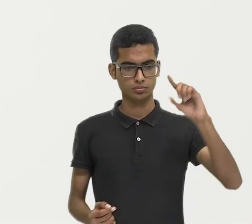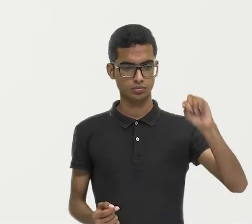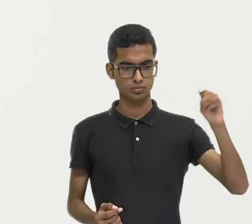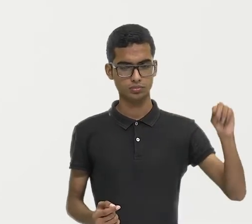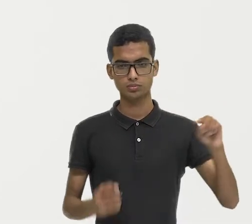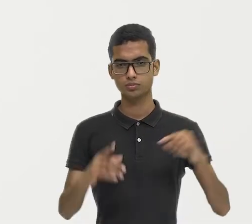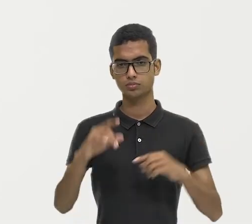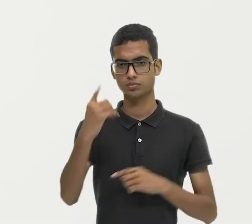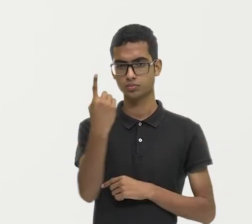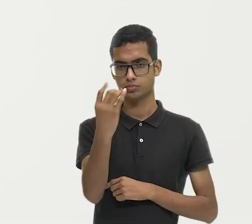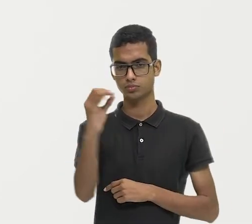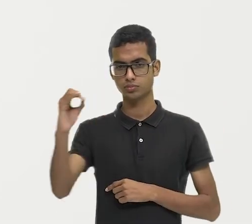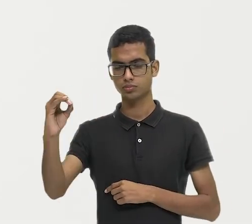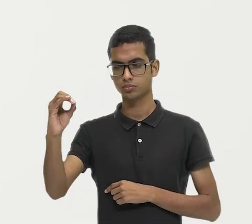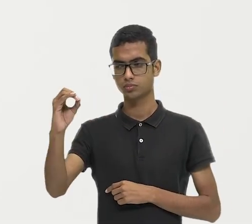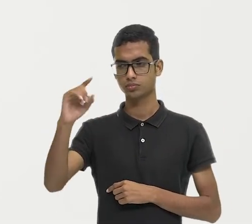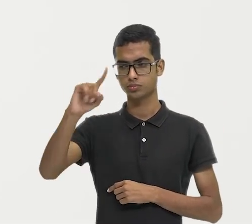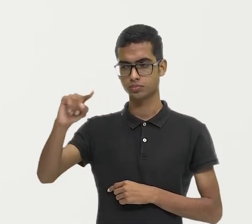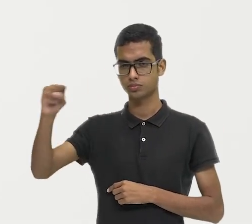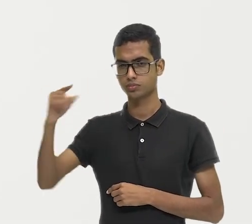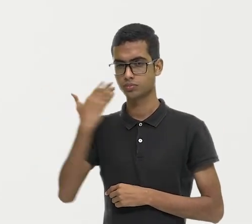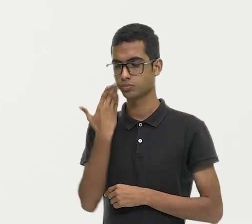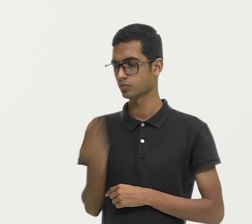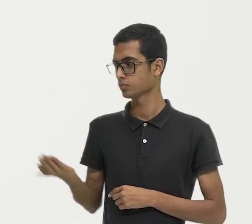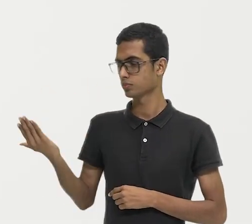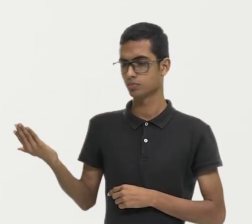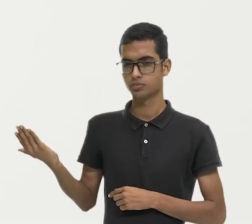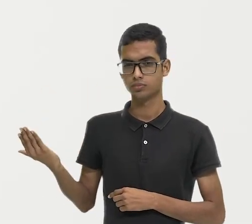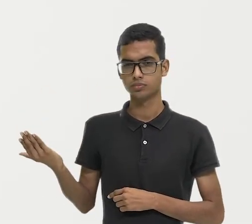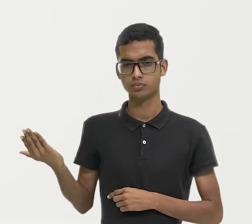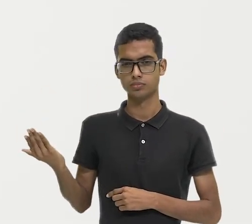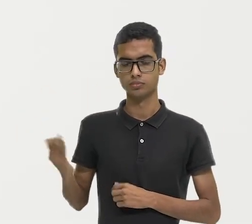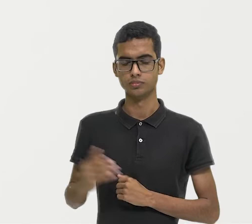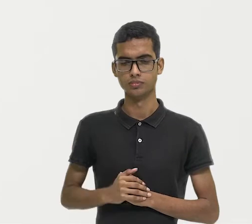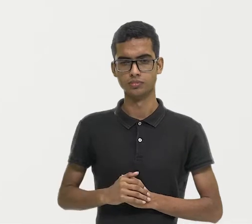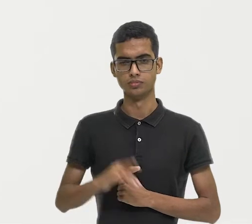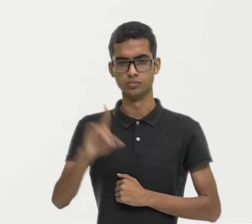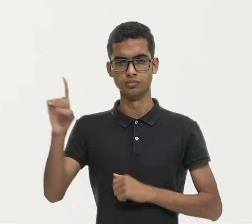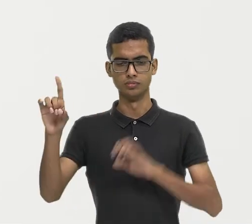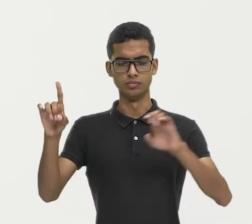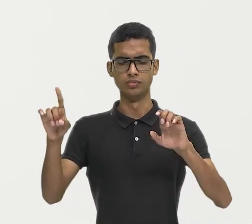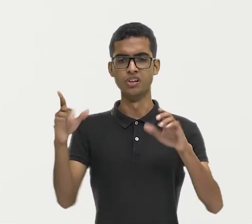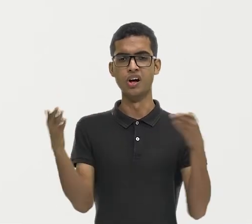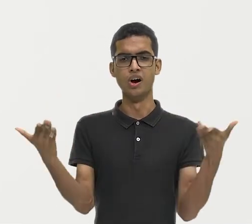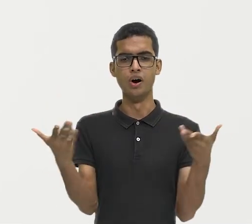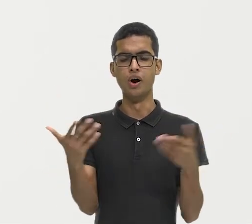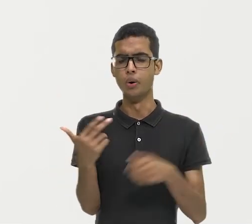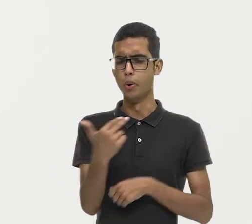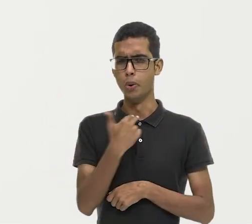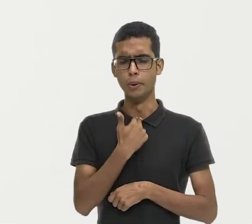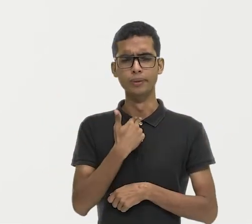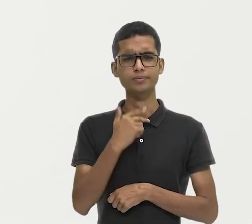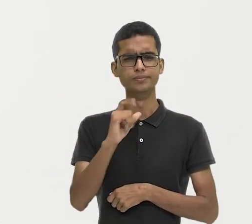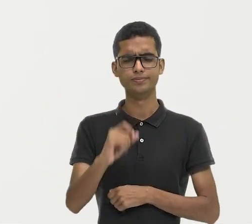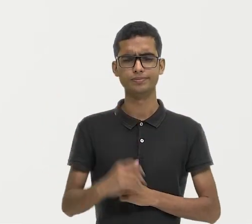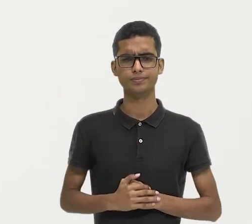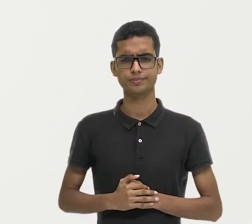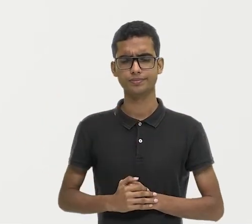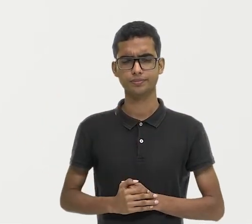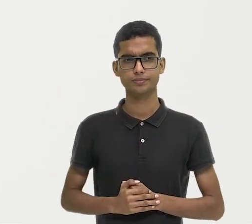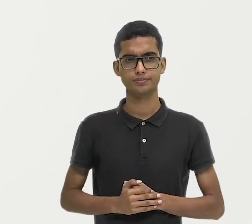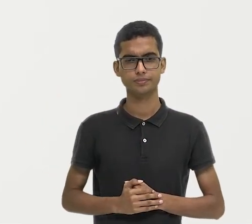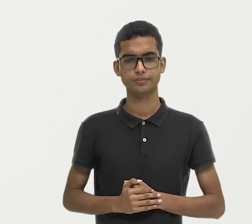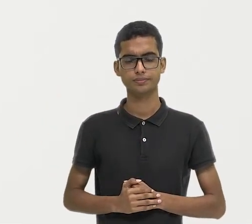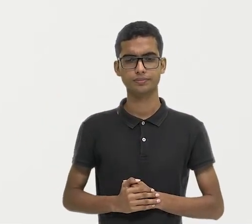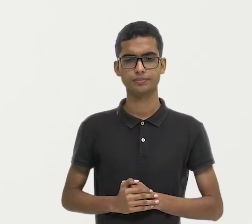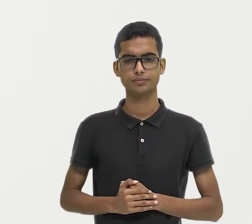do valor que está em cima com os 2 zeros do valor que está à sua direita. O que a gente não poderia fazer,